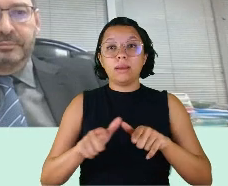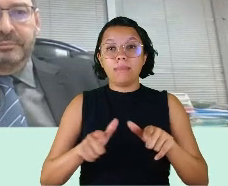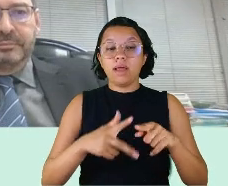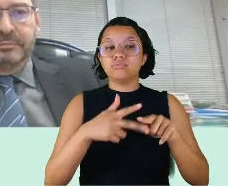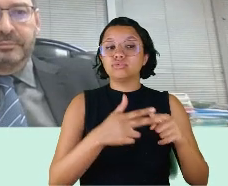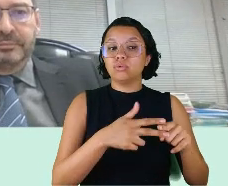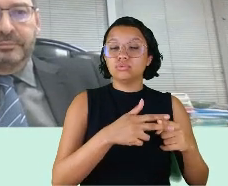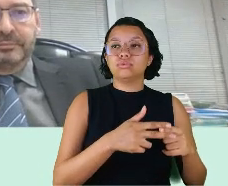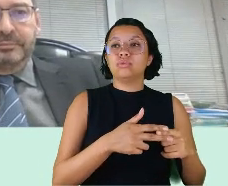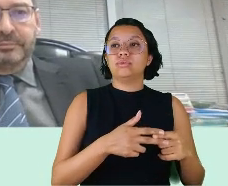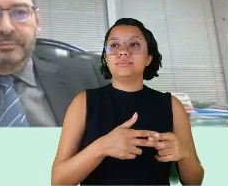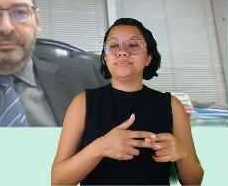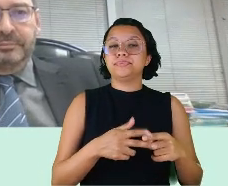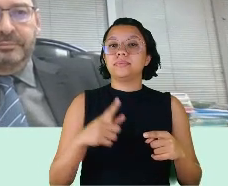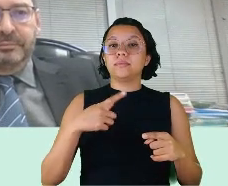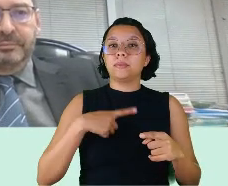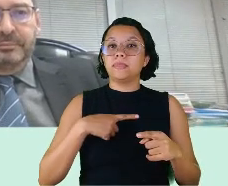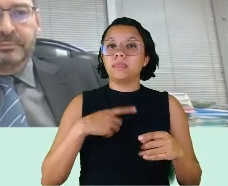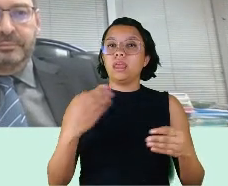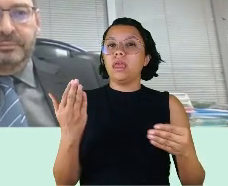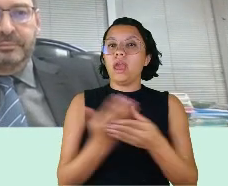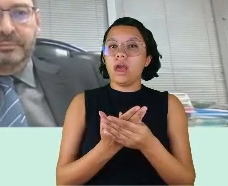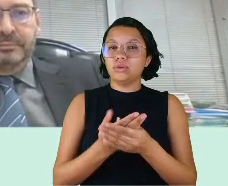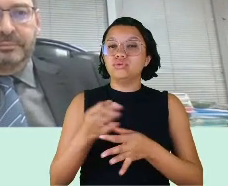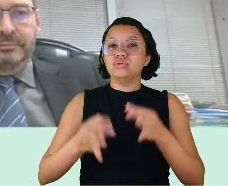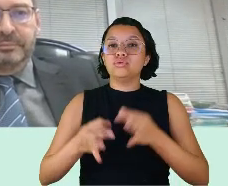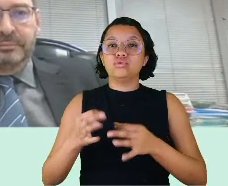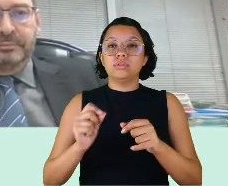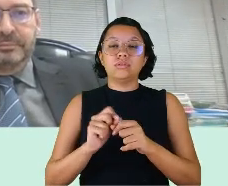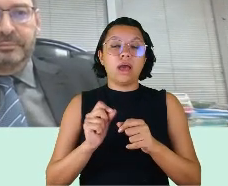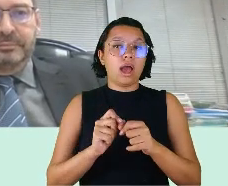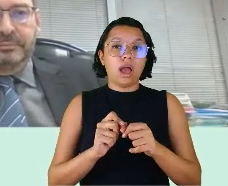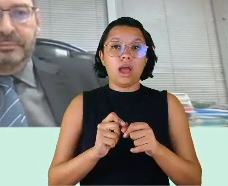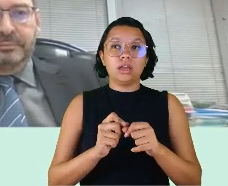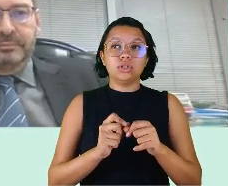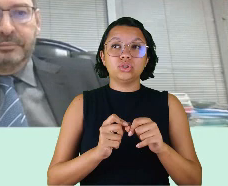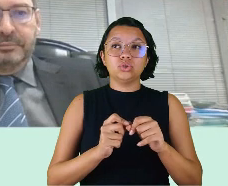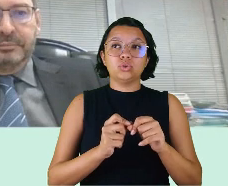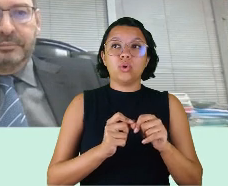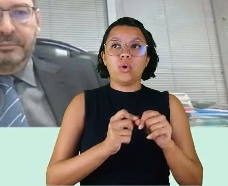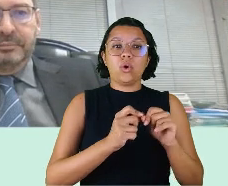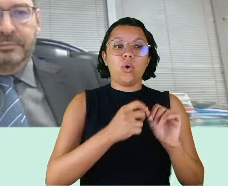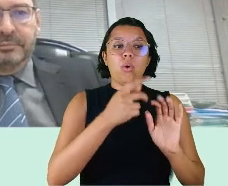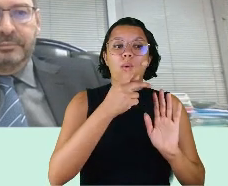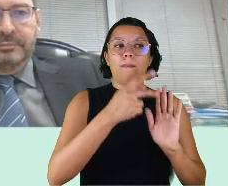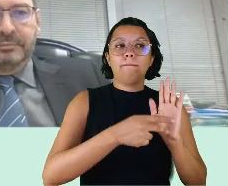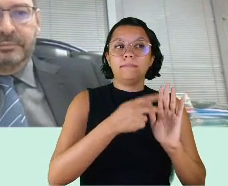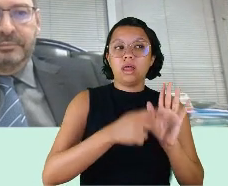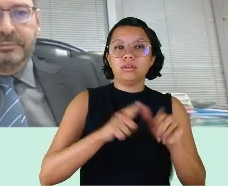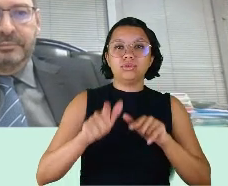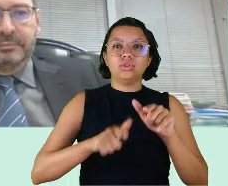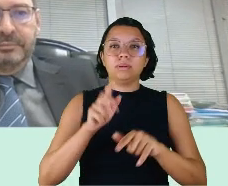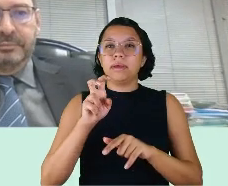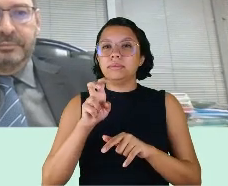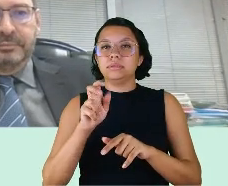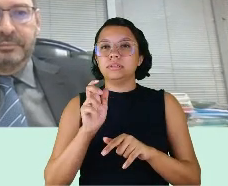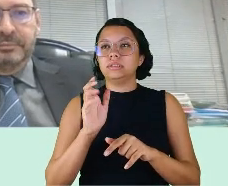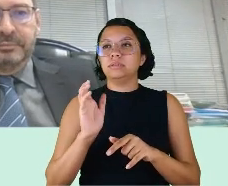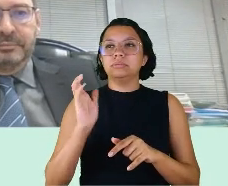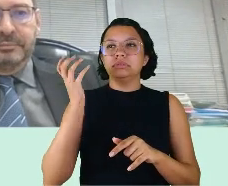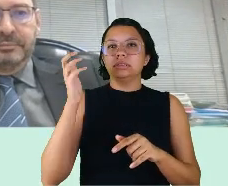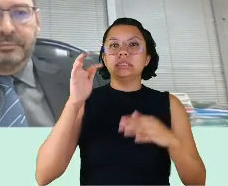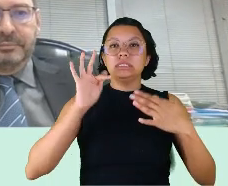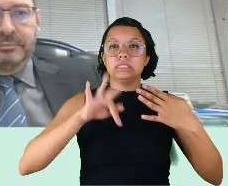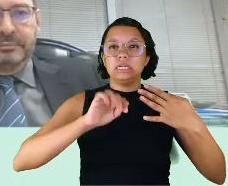correições. Há casos aqui em que o juiz faz um plano eu vou fazer um plano de trabalho, eu vou fazer 5 sentenças por